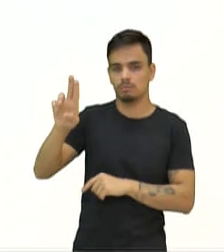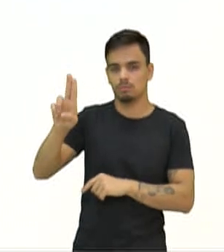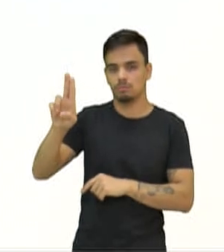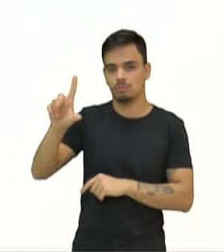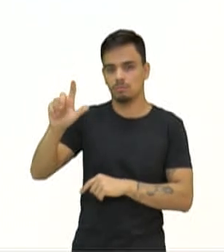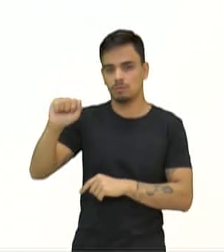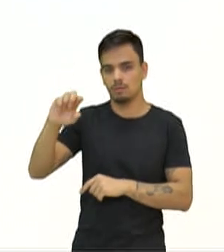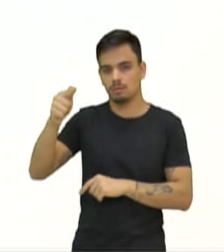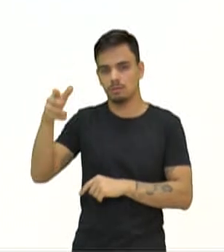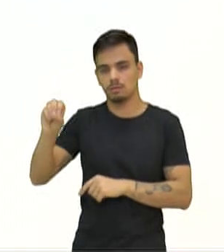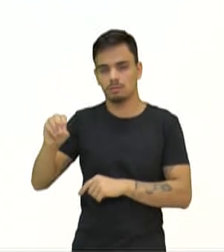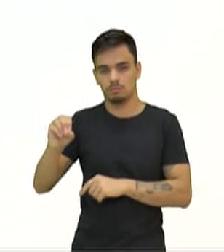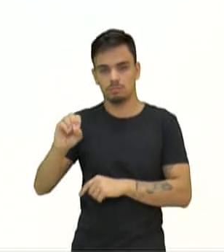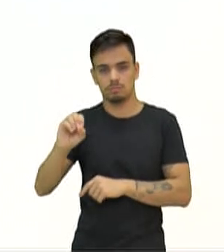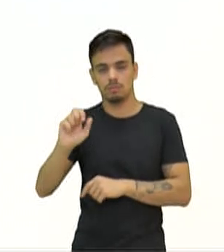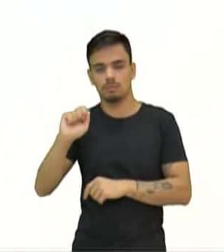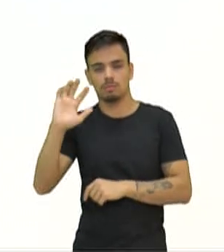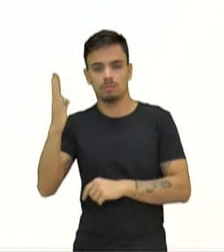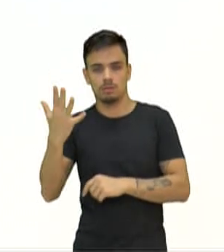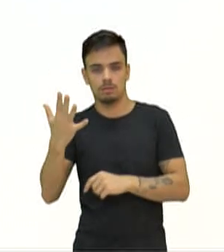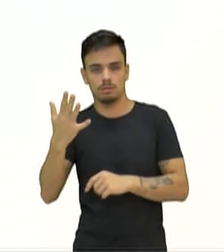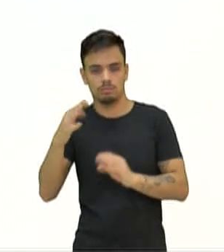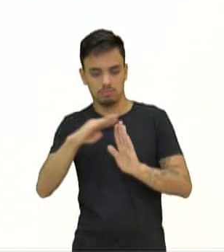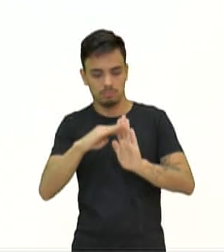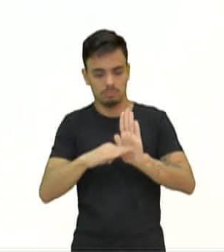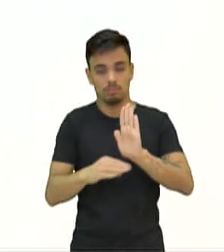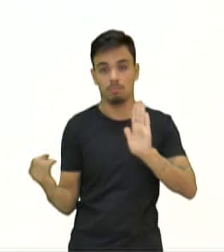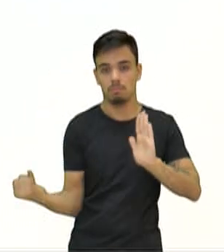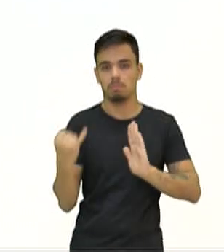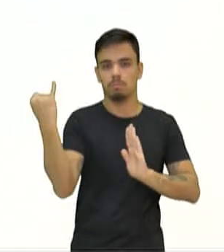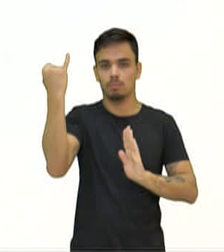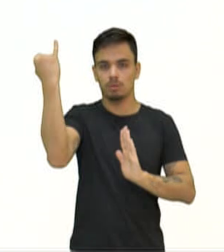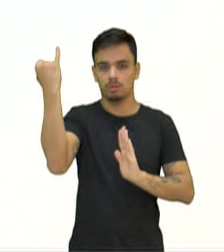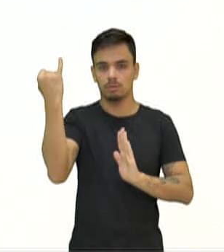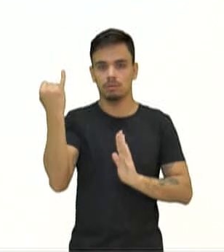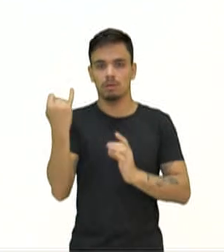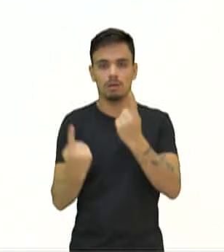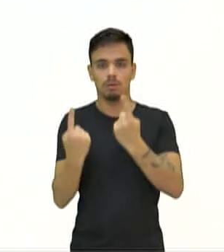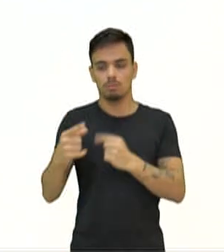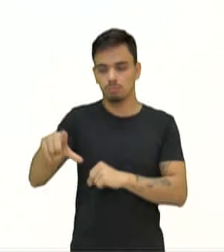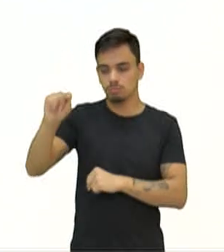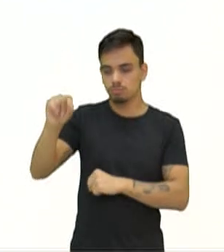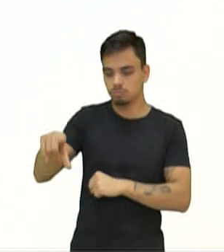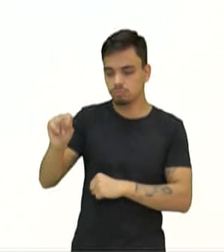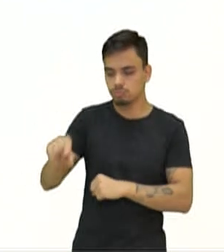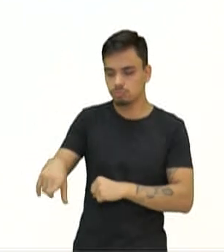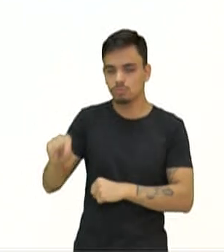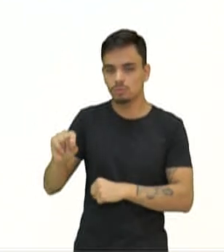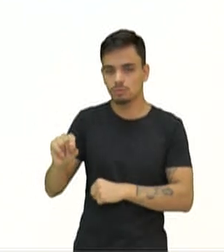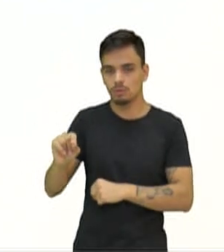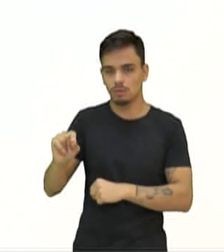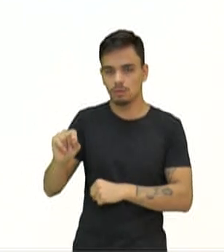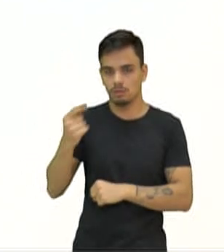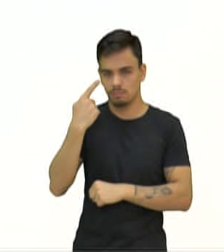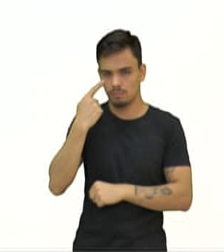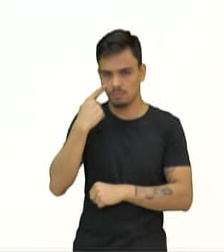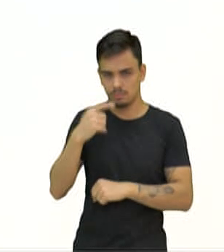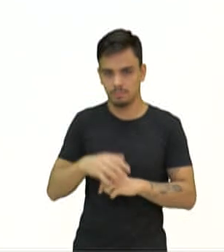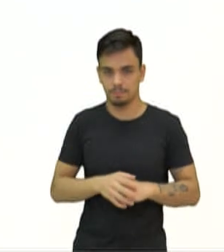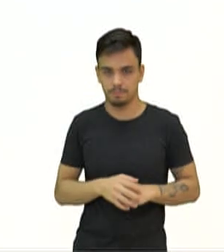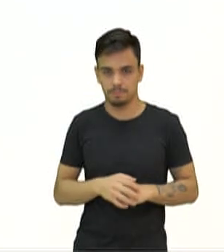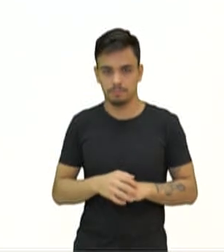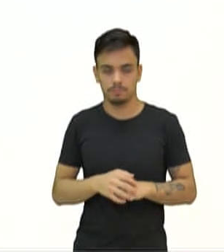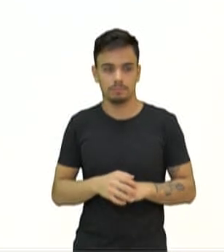penúltima etapa, ocorre uma importante etapa em todo esse ciclo. Marque a alternativa que apresenta essa etapa. Vamos para o próximo